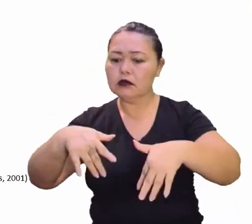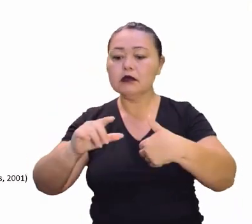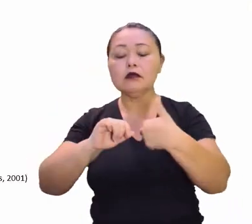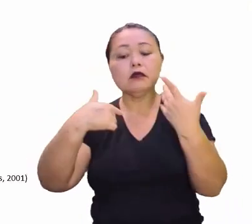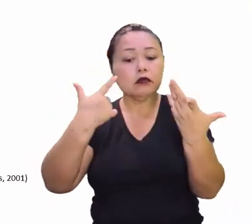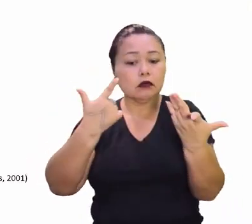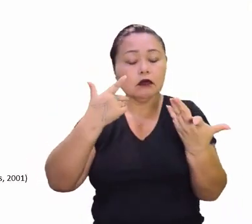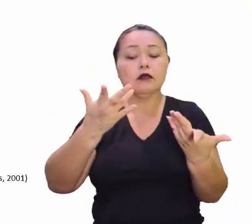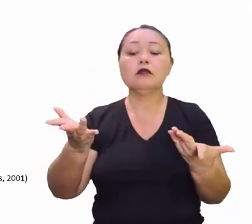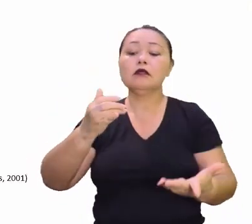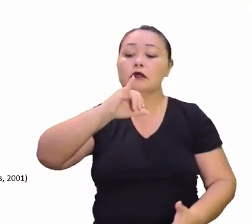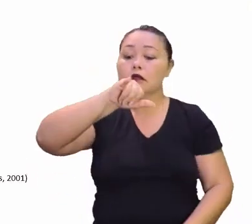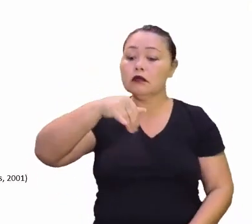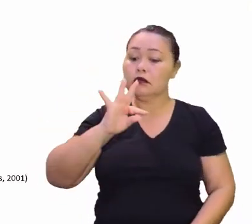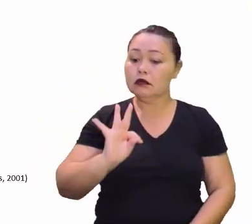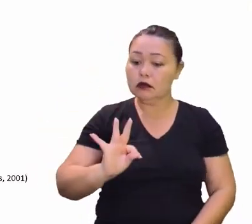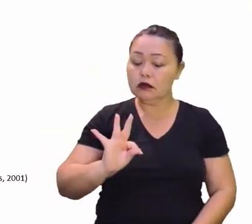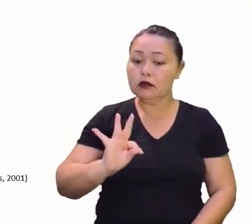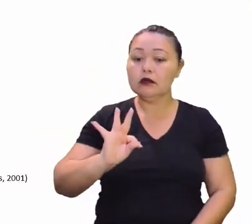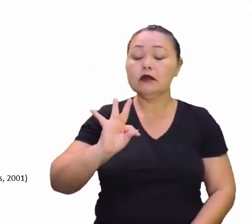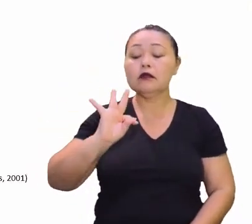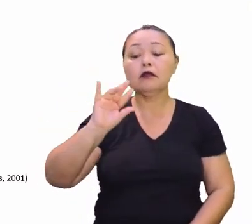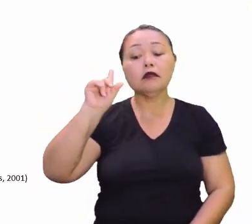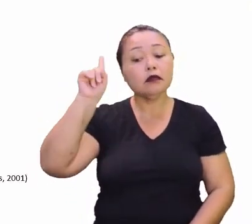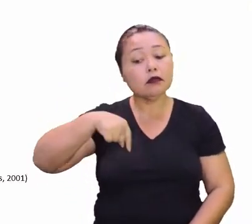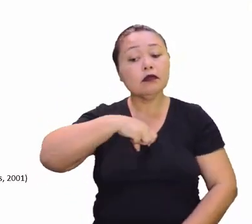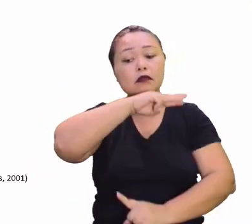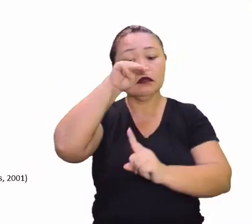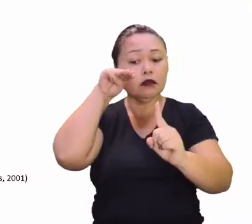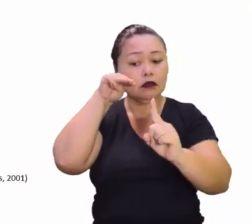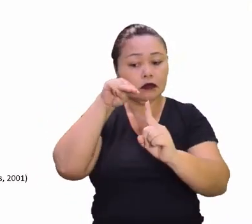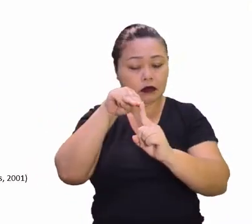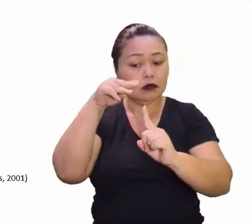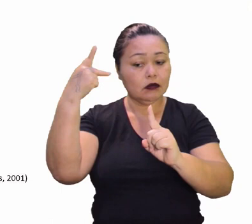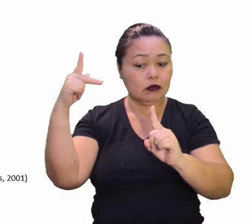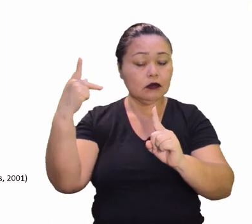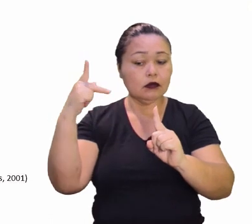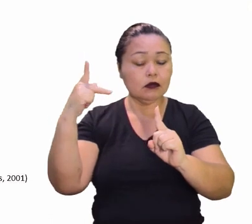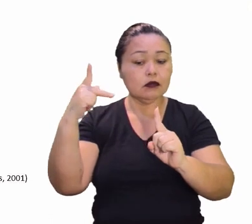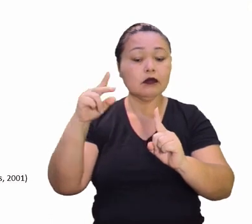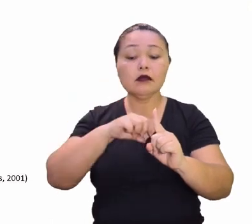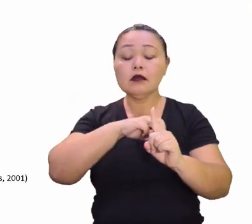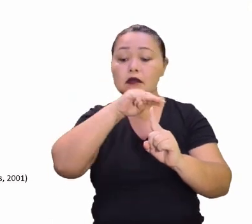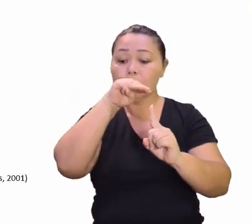mesmo. Então, Jorge Teixeira colocou como uma das missões dele,